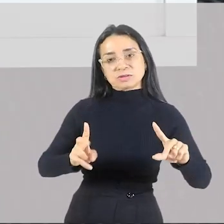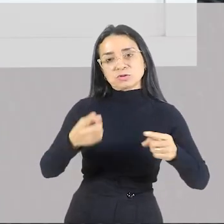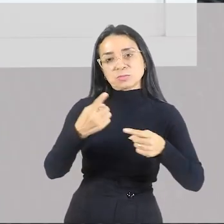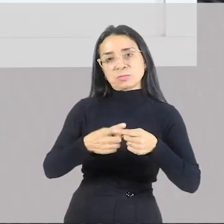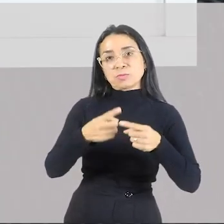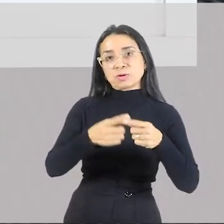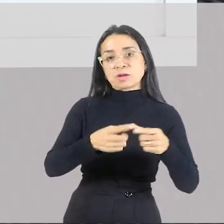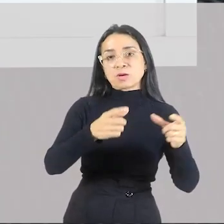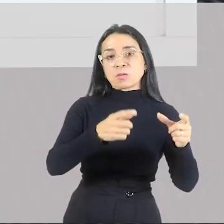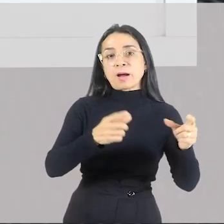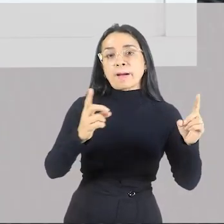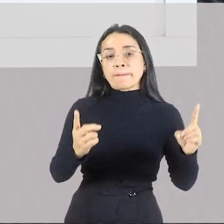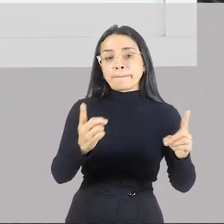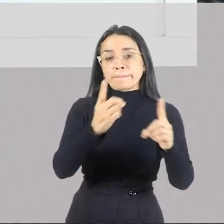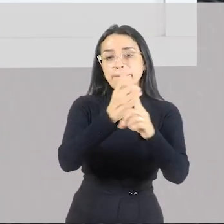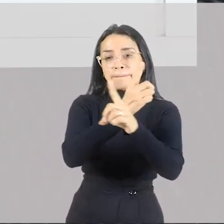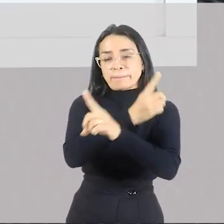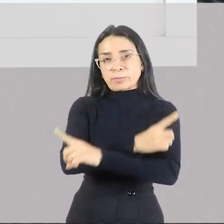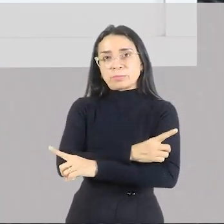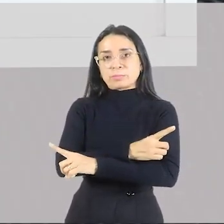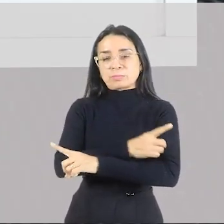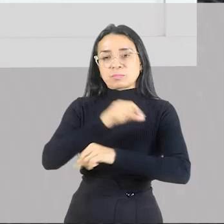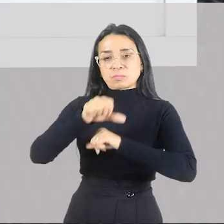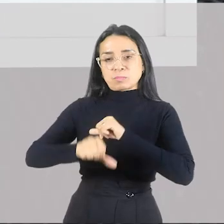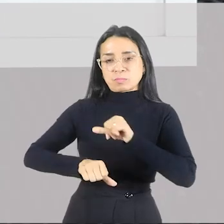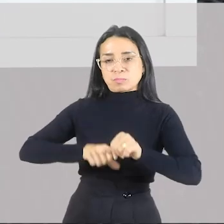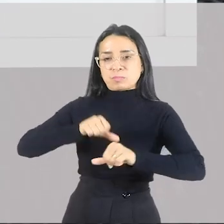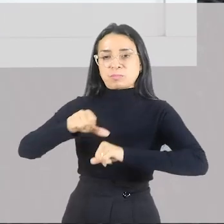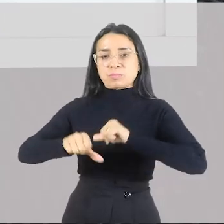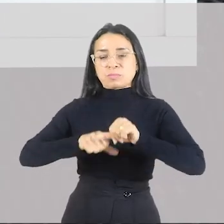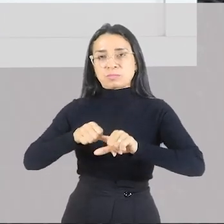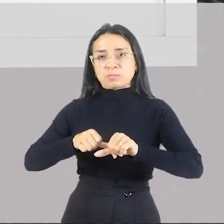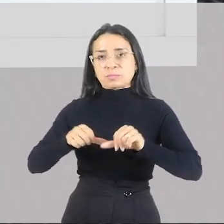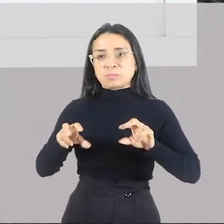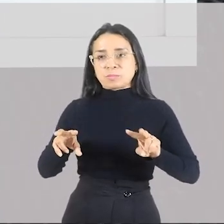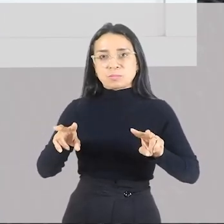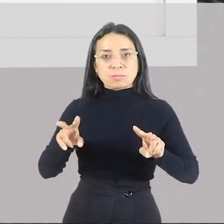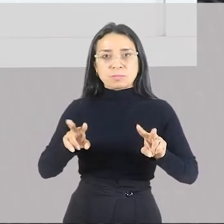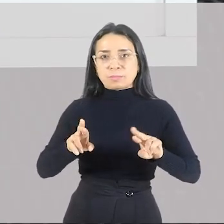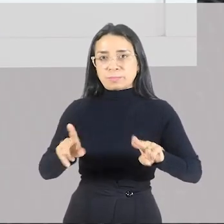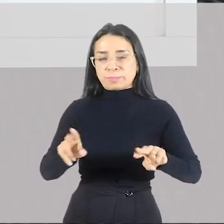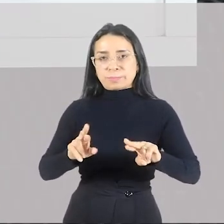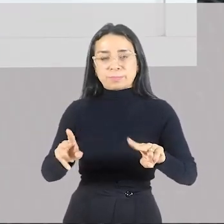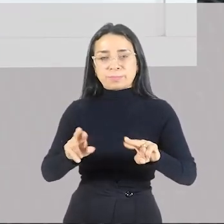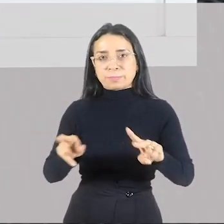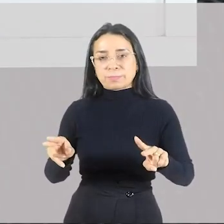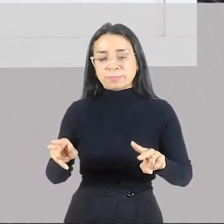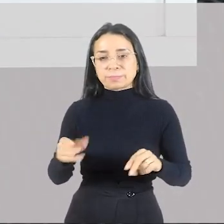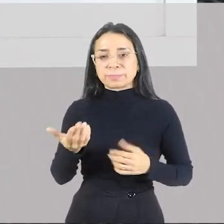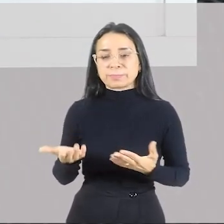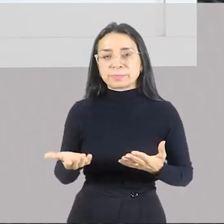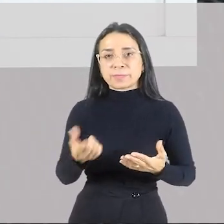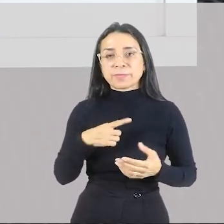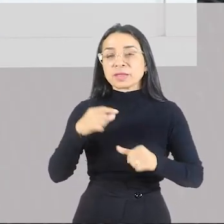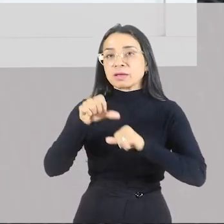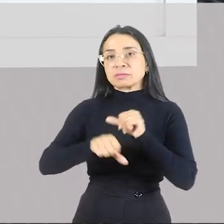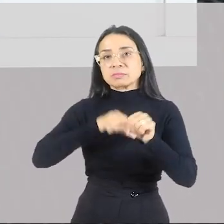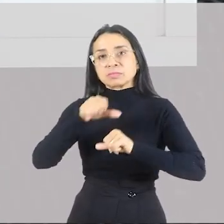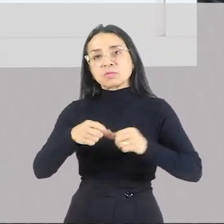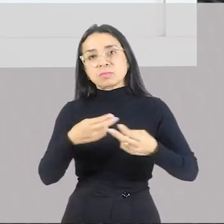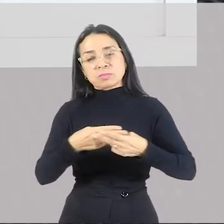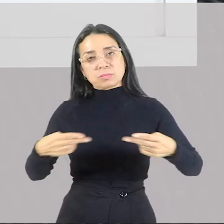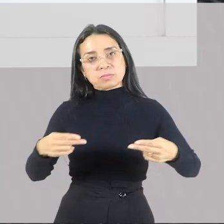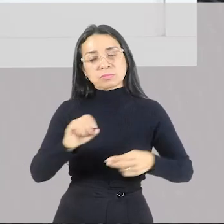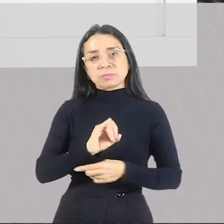aqui não é a mesma coisa disso aqui, como acontece nessa situação, tá? Então, nesse caso, se eu mudo um elemento, se eu